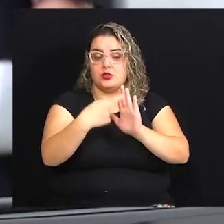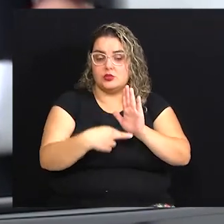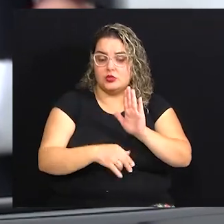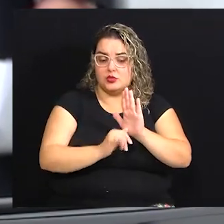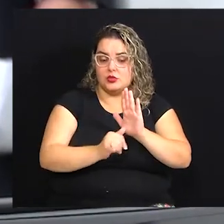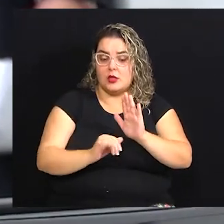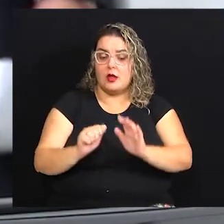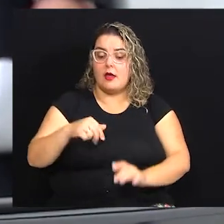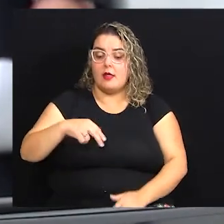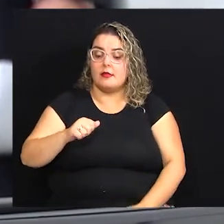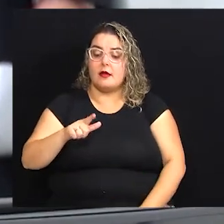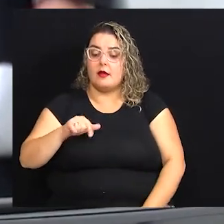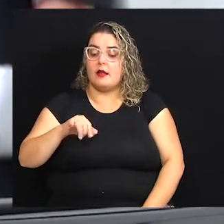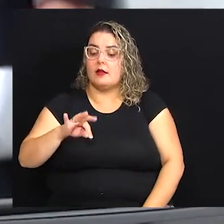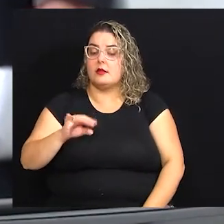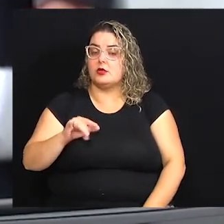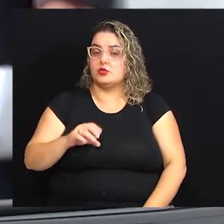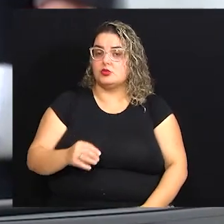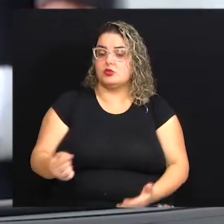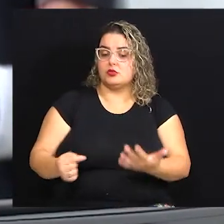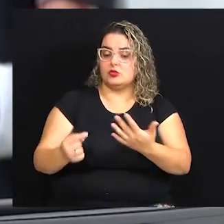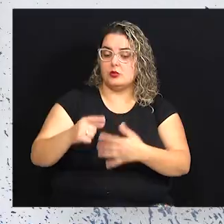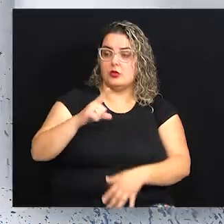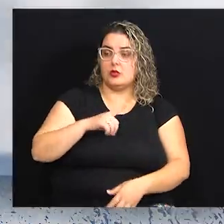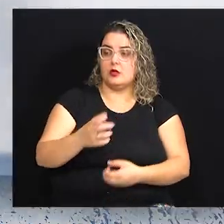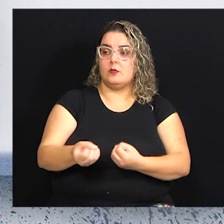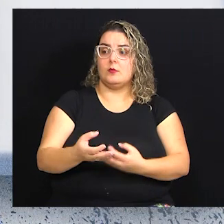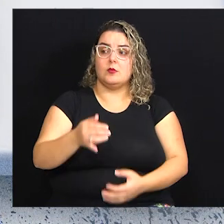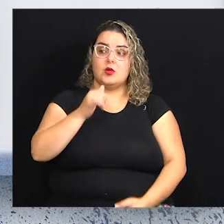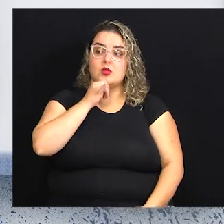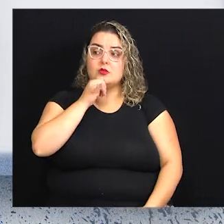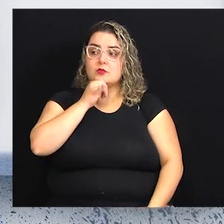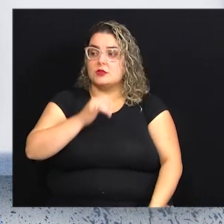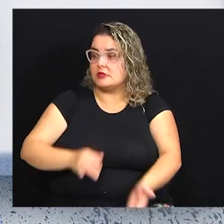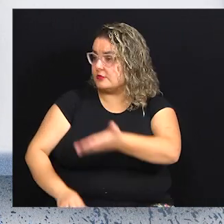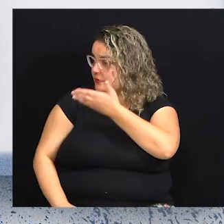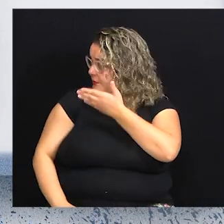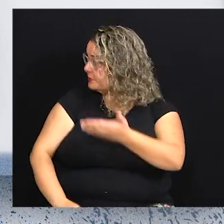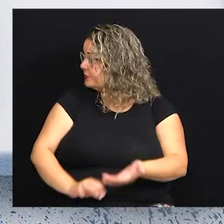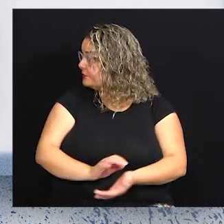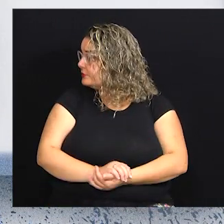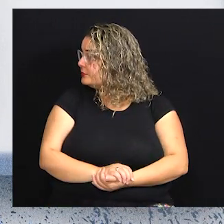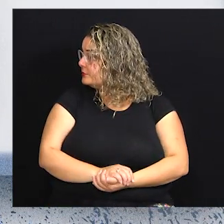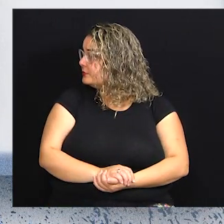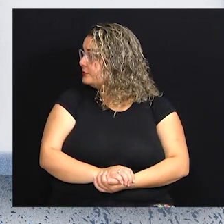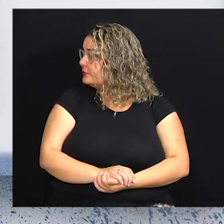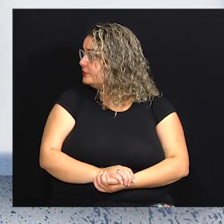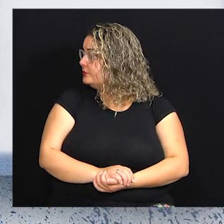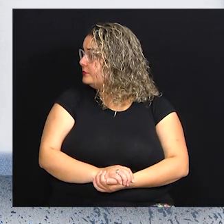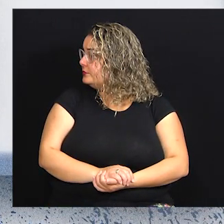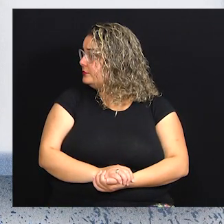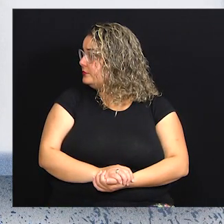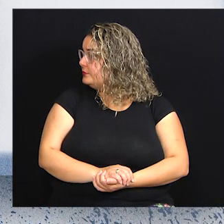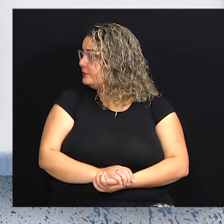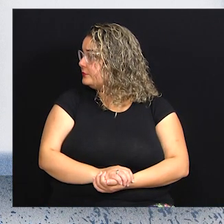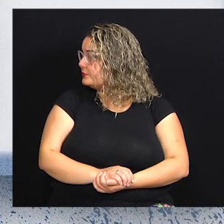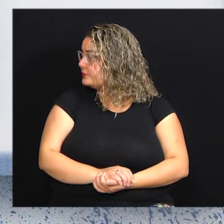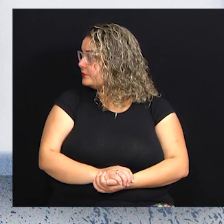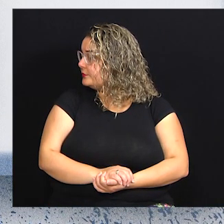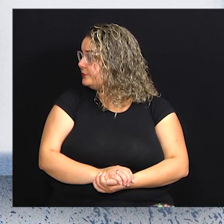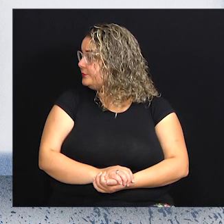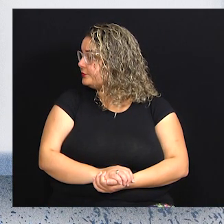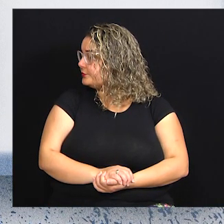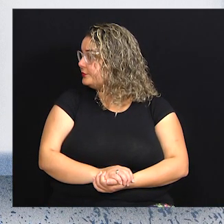relatório analítico contendo algumas informações, como, por exemplo, a classificação e cor de cada uma, se for o caso, o